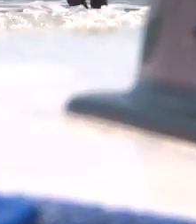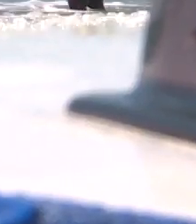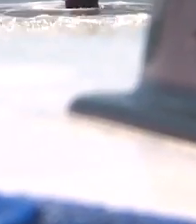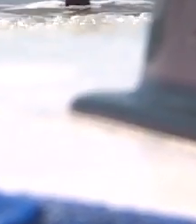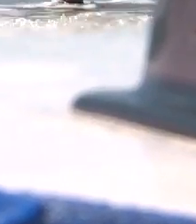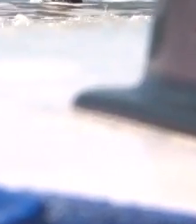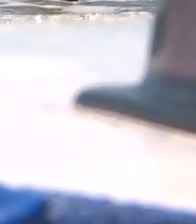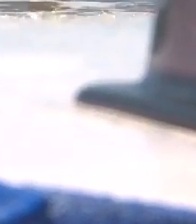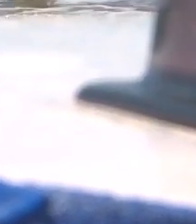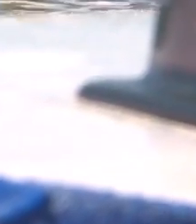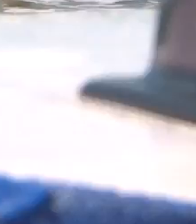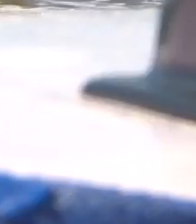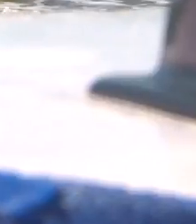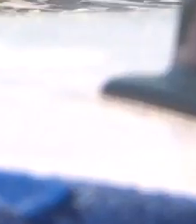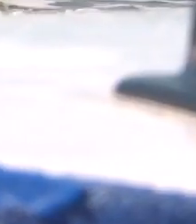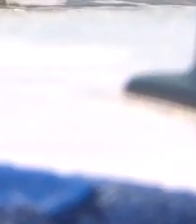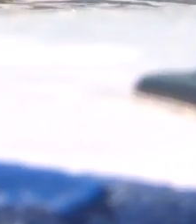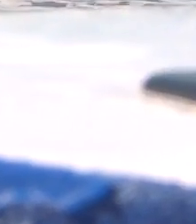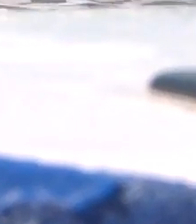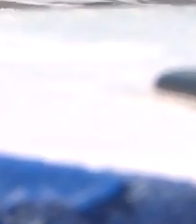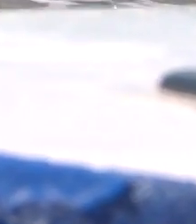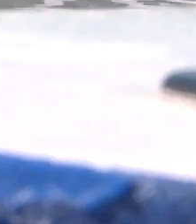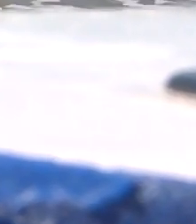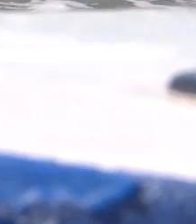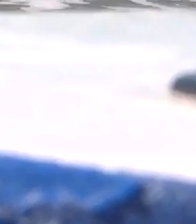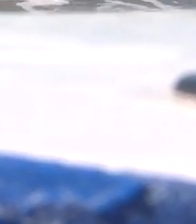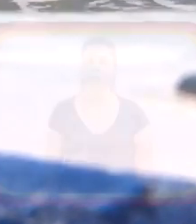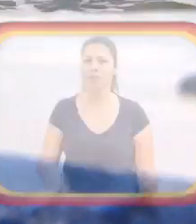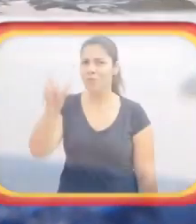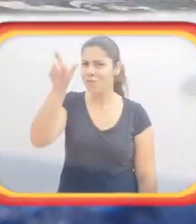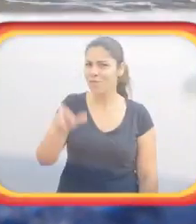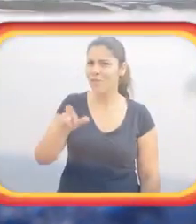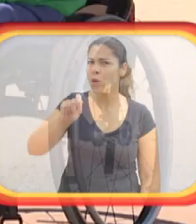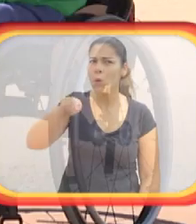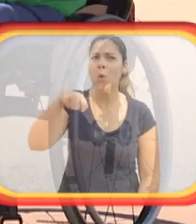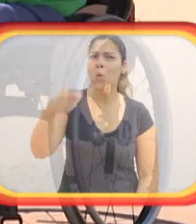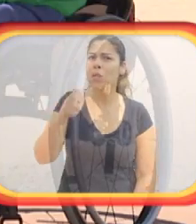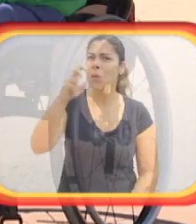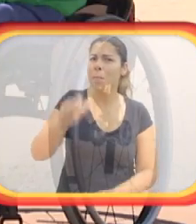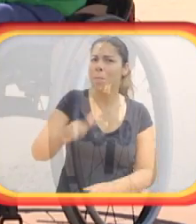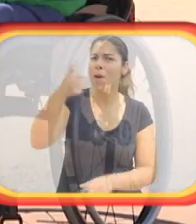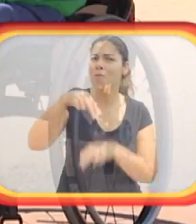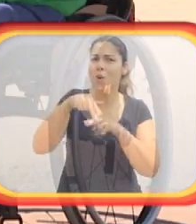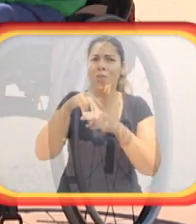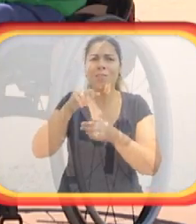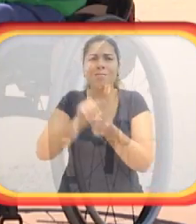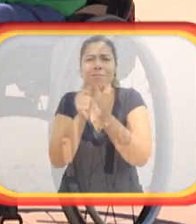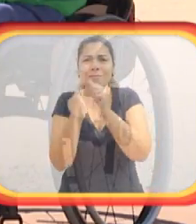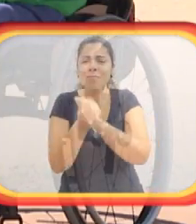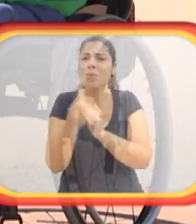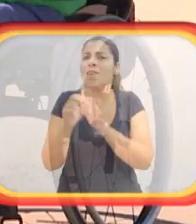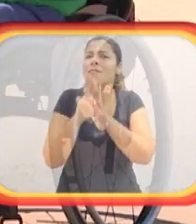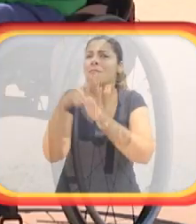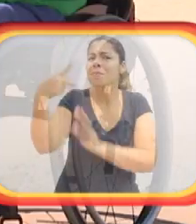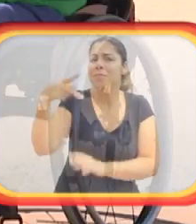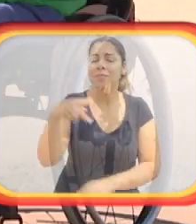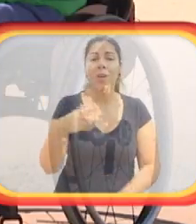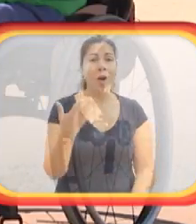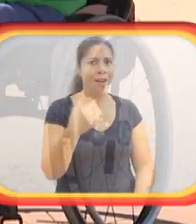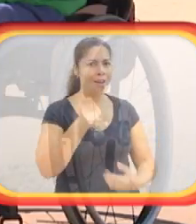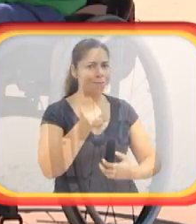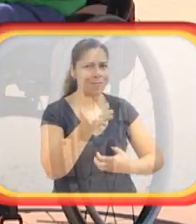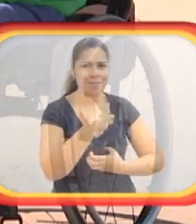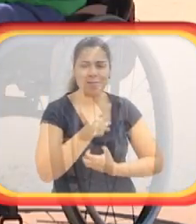leva a prancha. Tiram Zé da cadeira anfíbia e o colocam sobre a prancha. Nuno, você foi considerado um dos 5